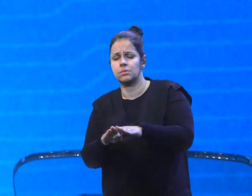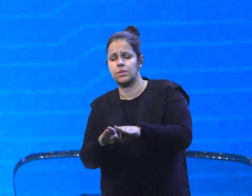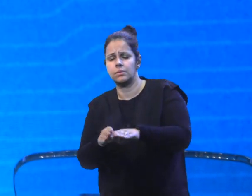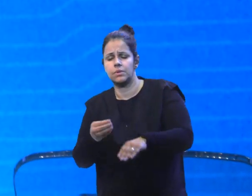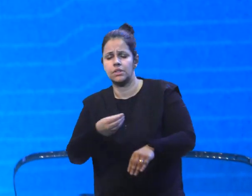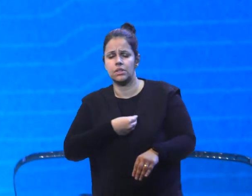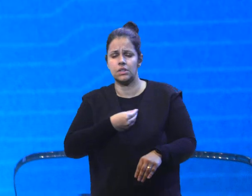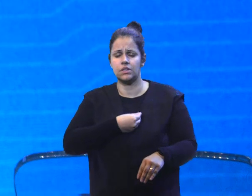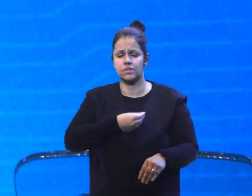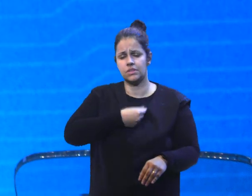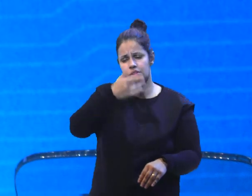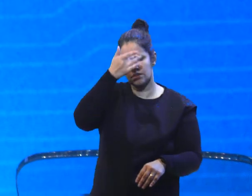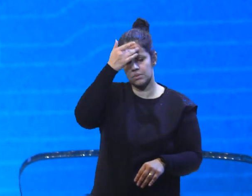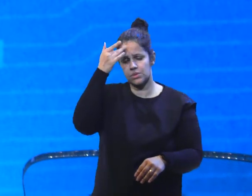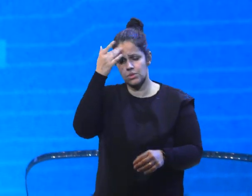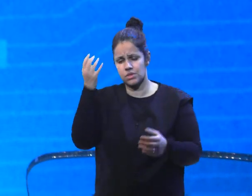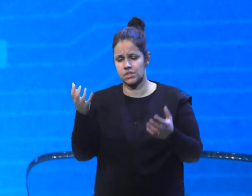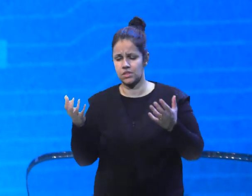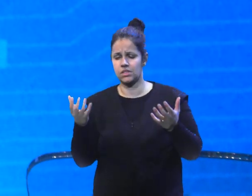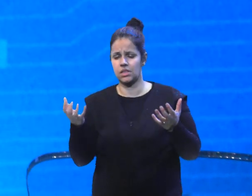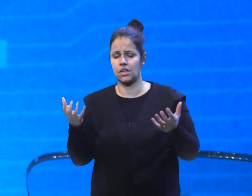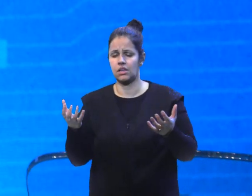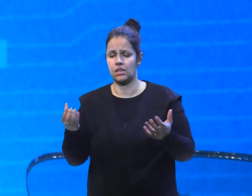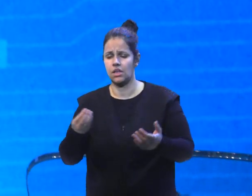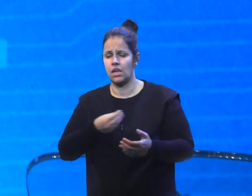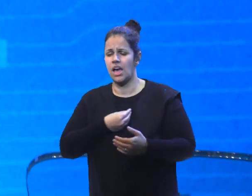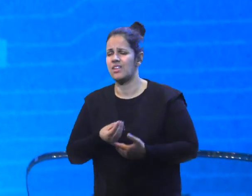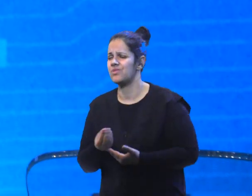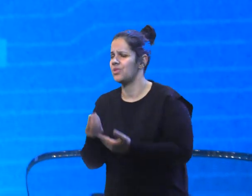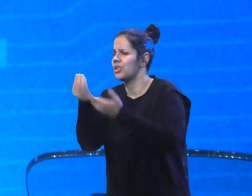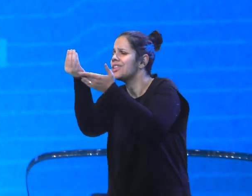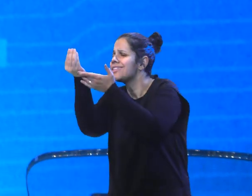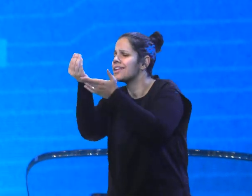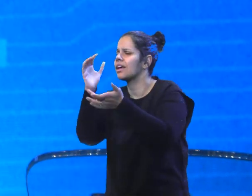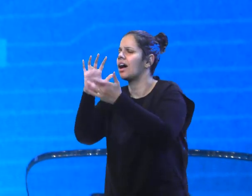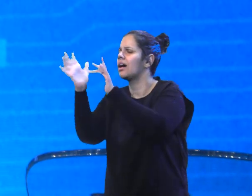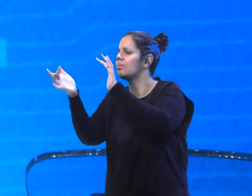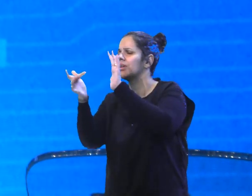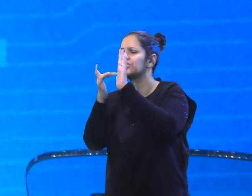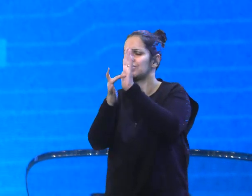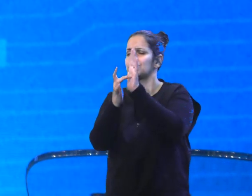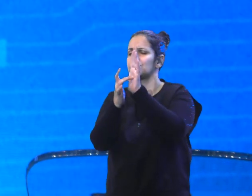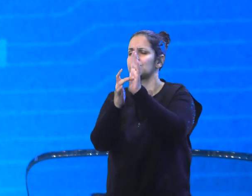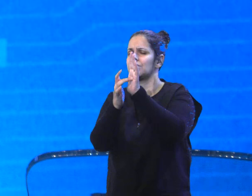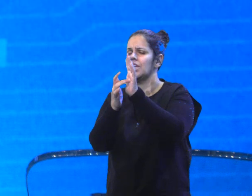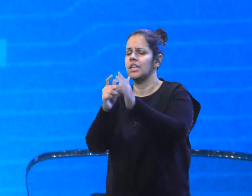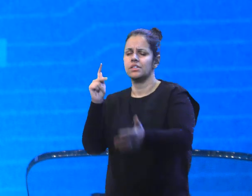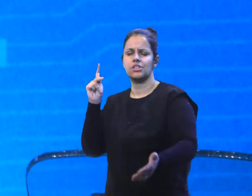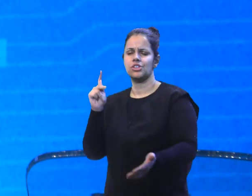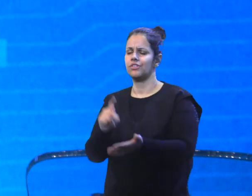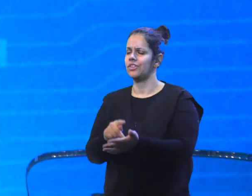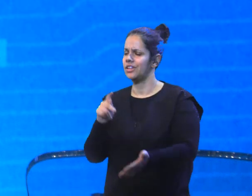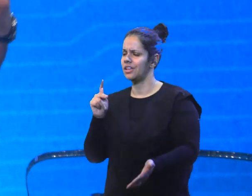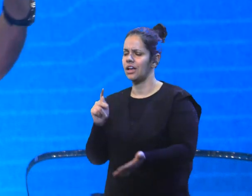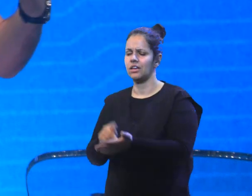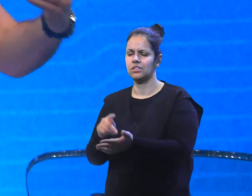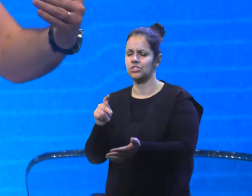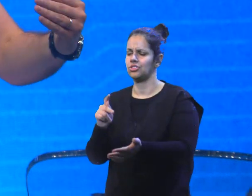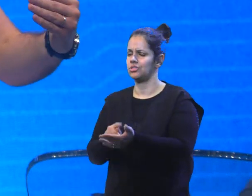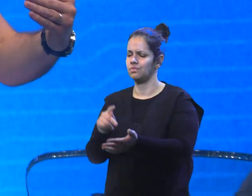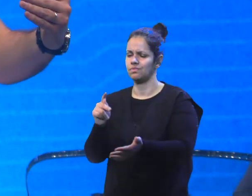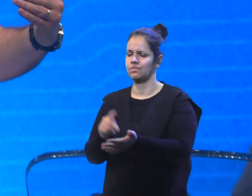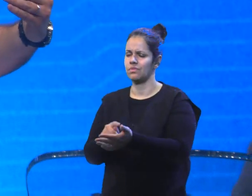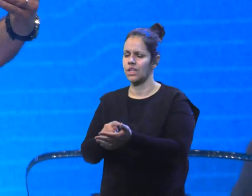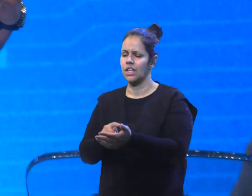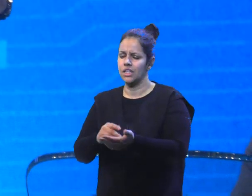mãos, Pai, aqui hoje. Pai, eu quero pedir, Deus, que essa entrega seja real e verdadeira. Pai, que a partir de